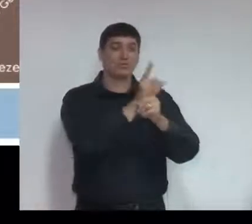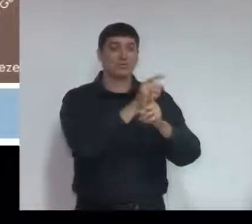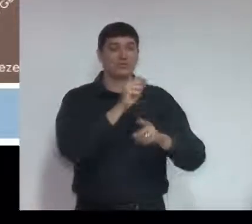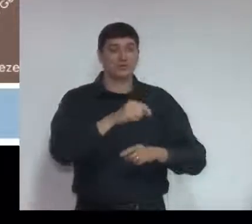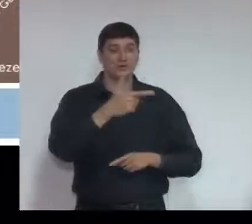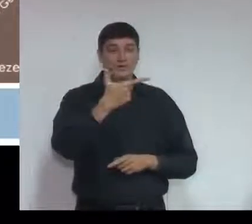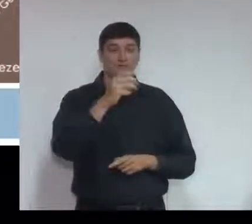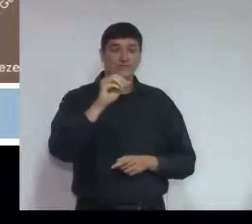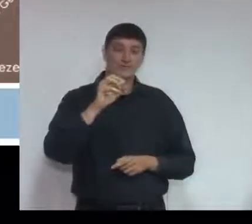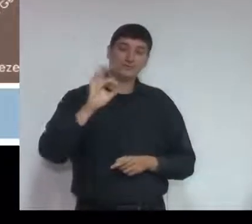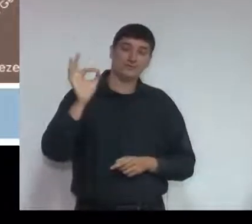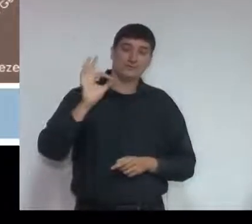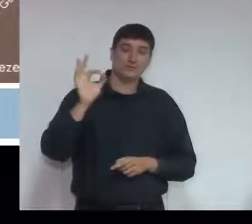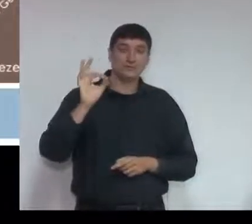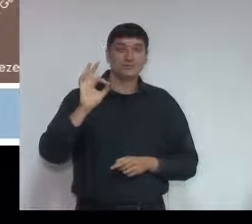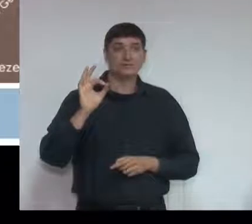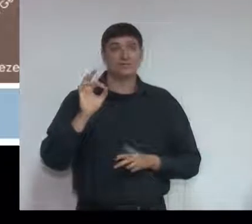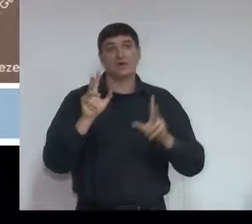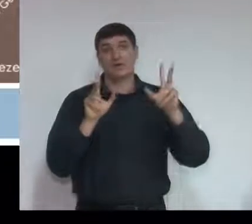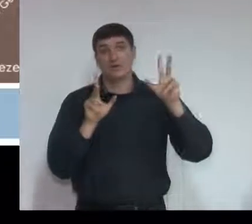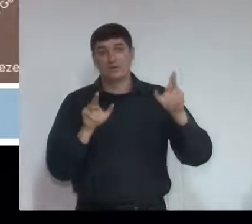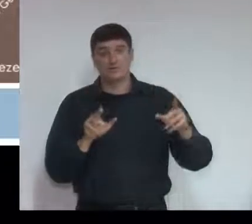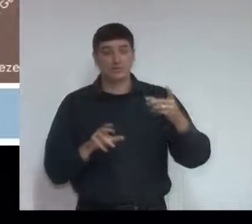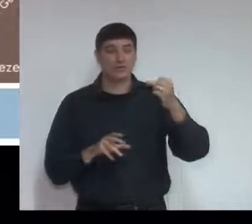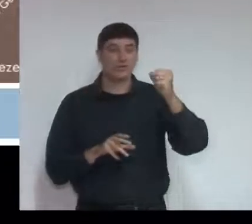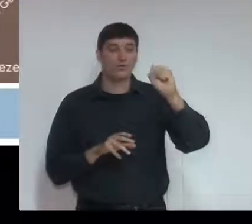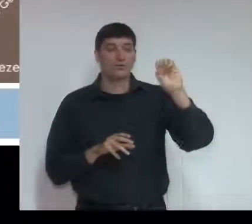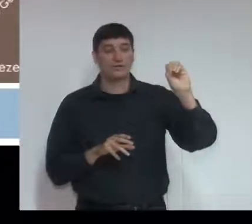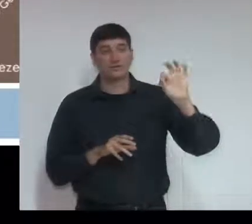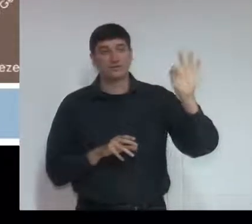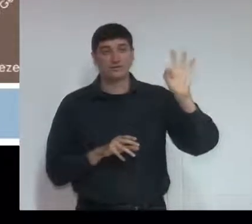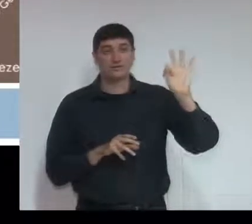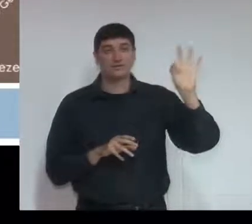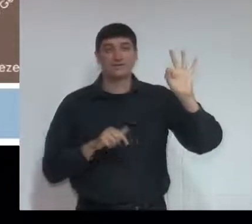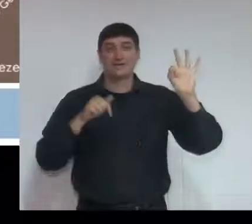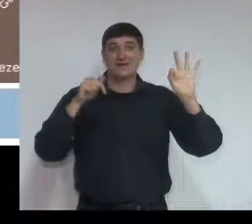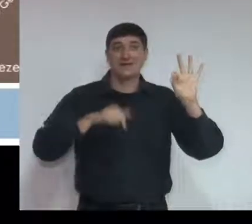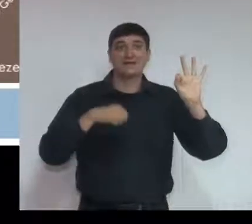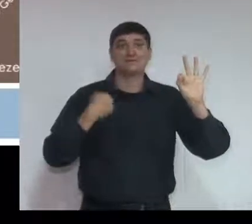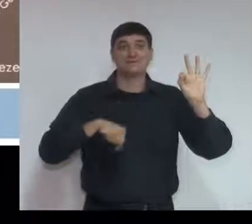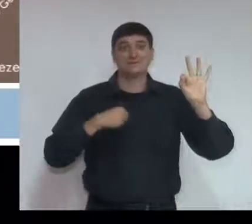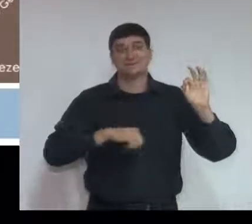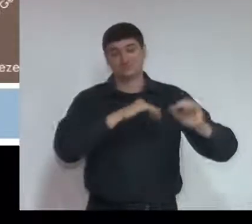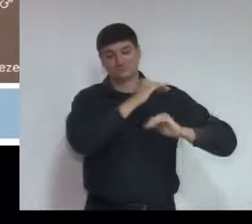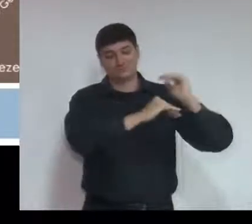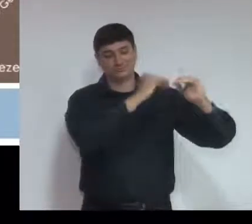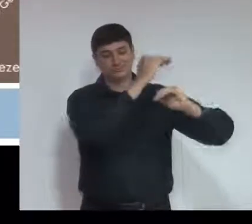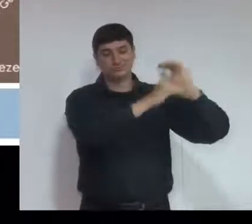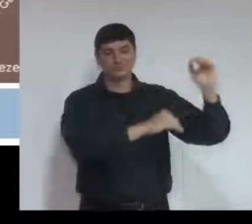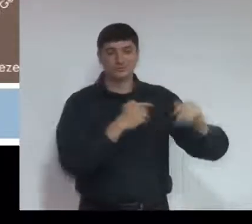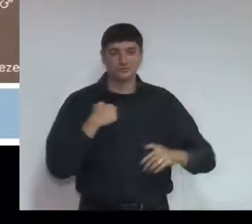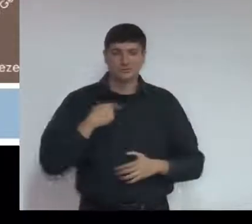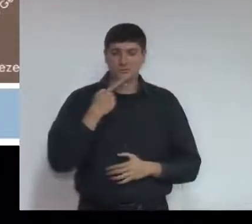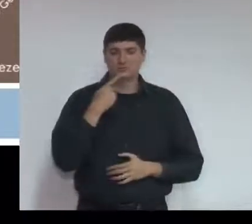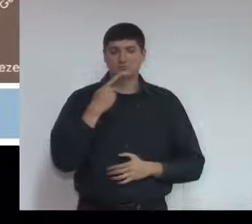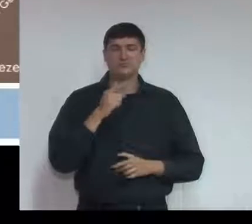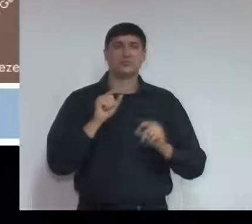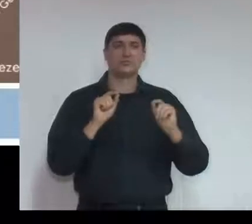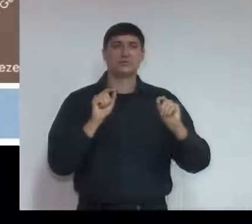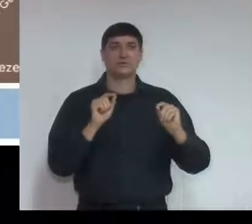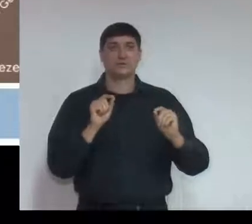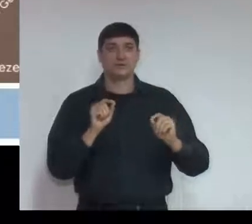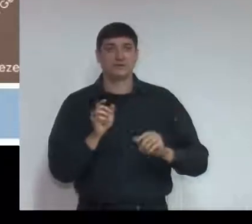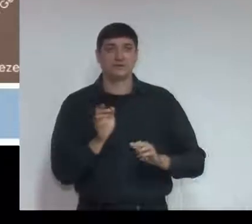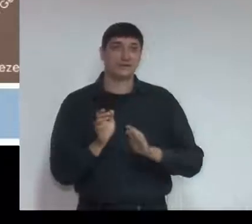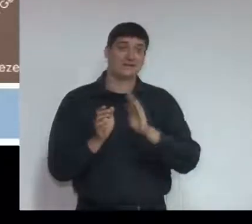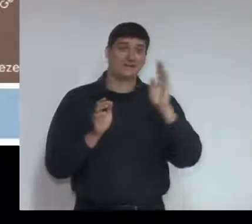demanda corresponde a 80% do que a gente tem para melhorar. O que eu estou dizendo? Ali na esquerda,